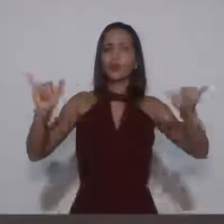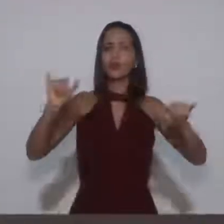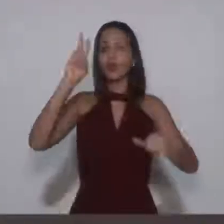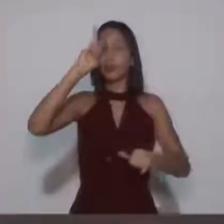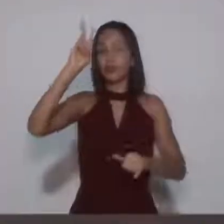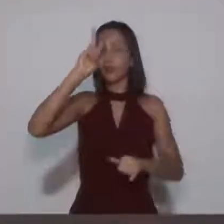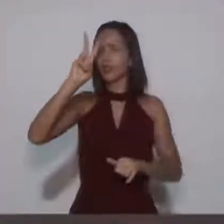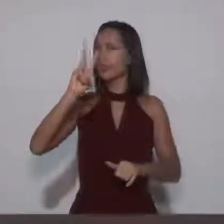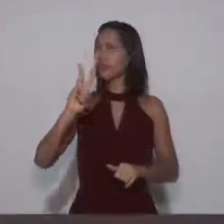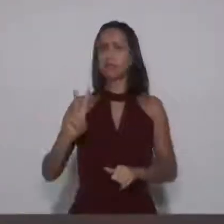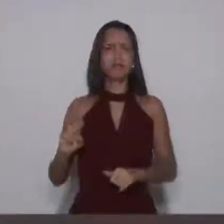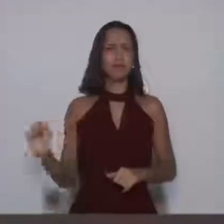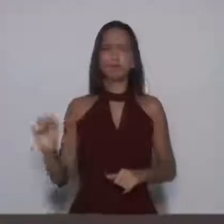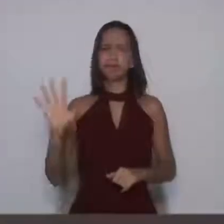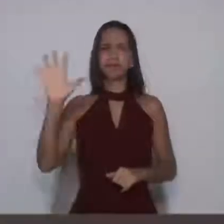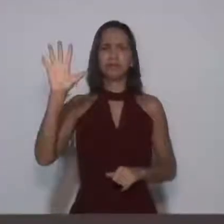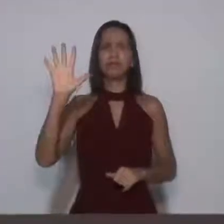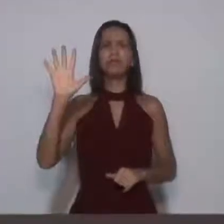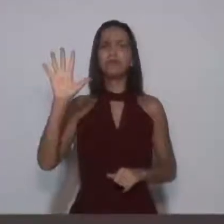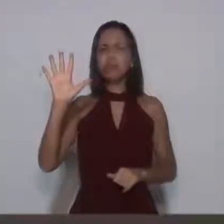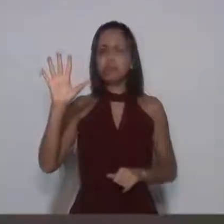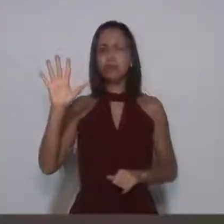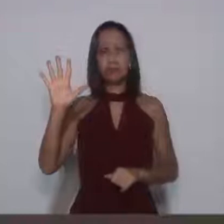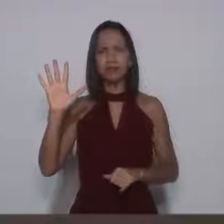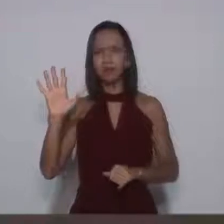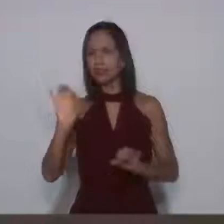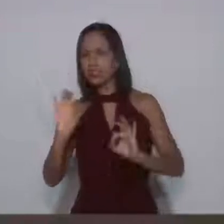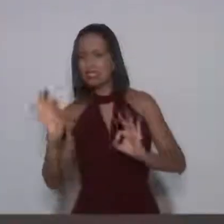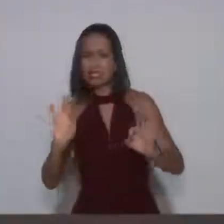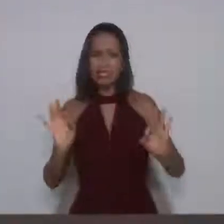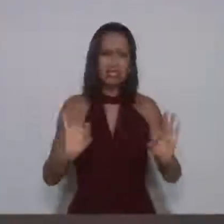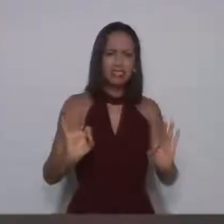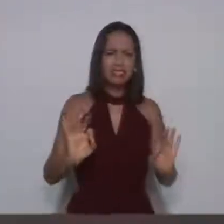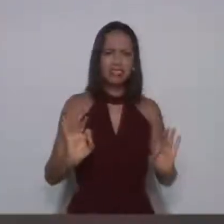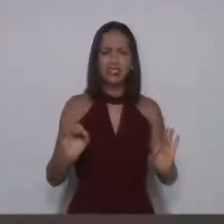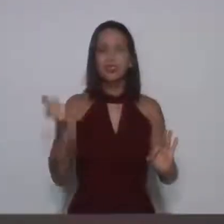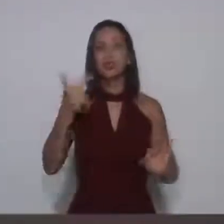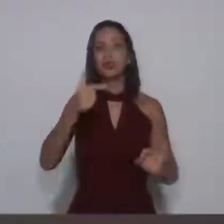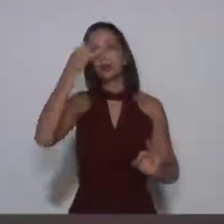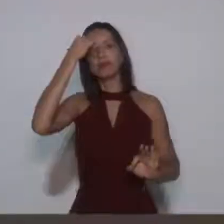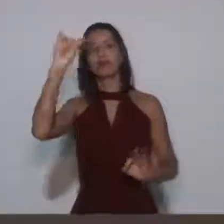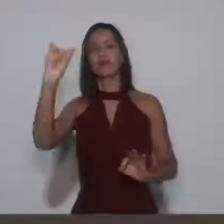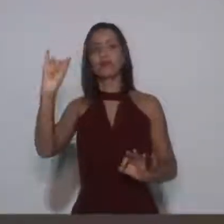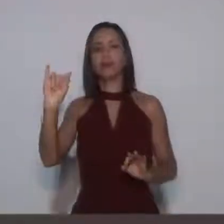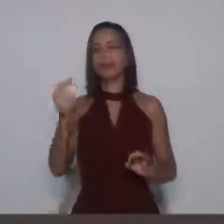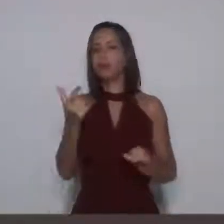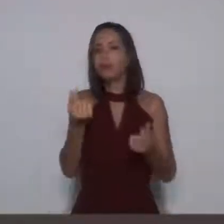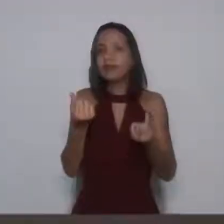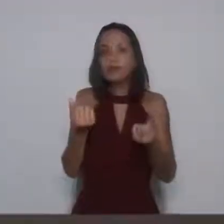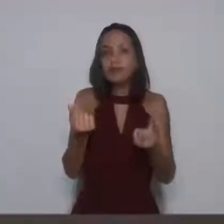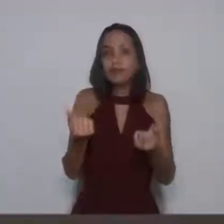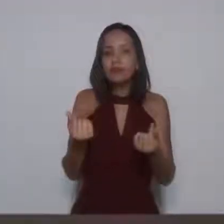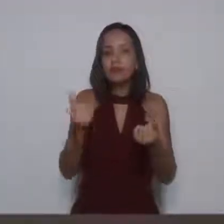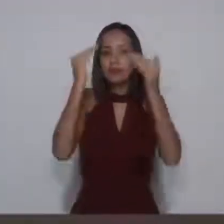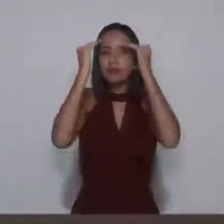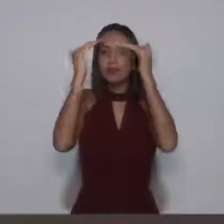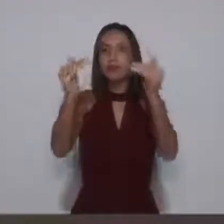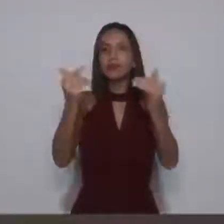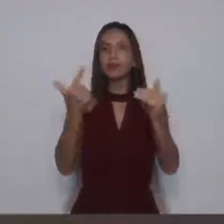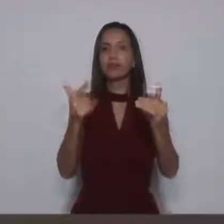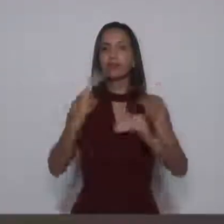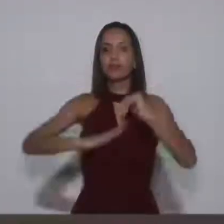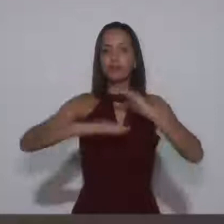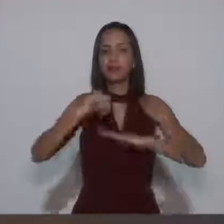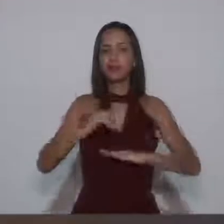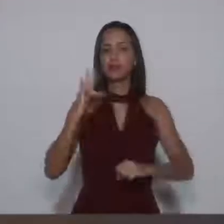fica muito mais caro a ação corretiva do que a preventiva. Não tem preço você não cumprir aquilo que deveria ter sido feito